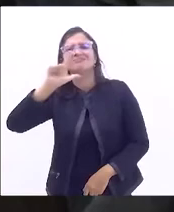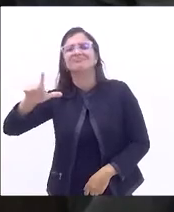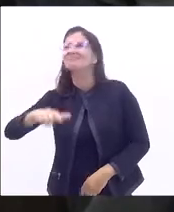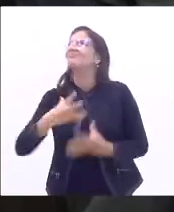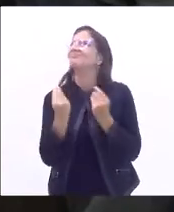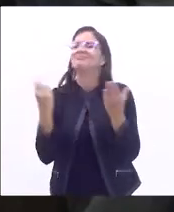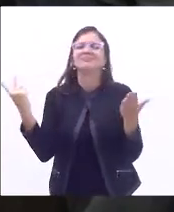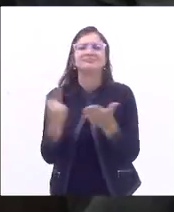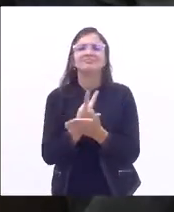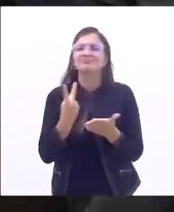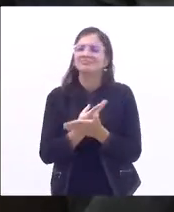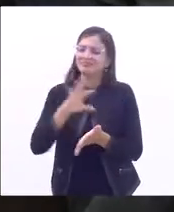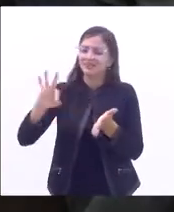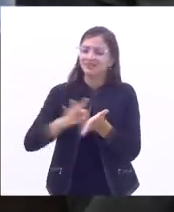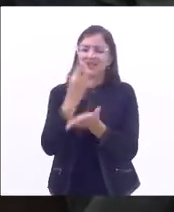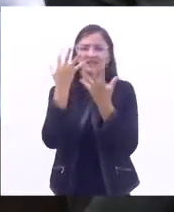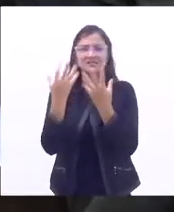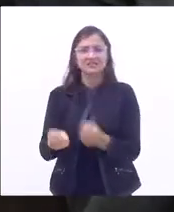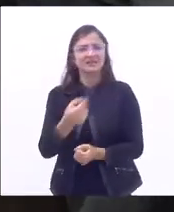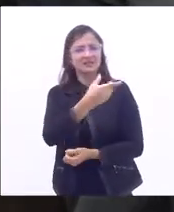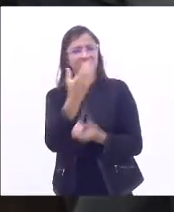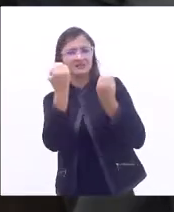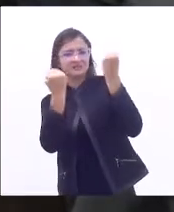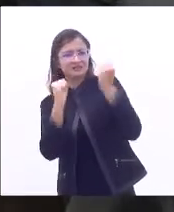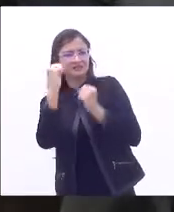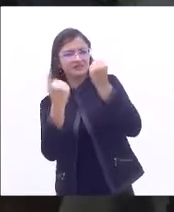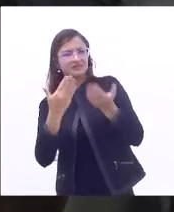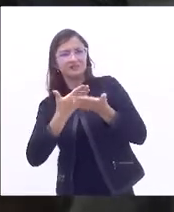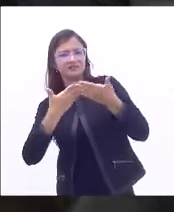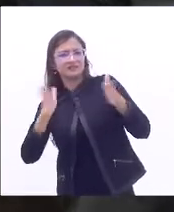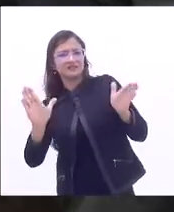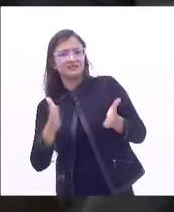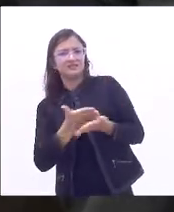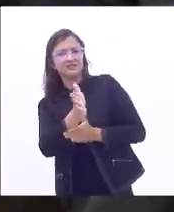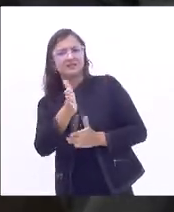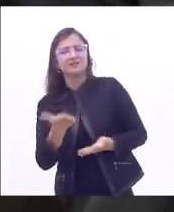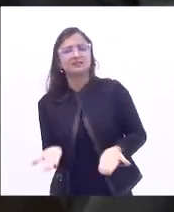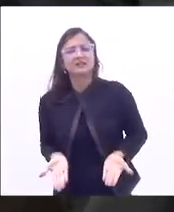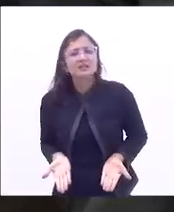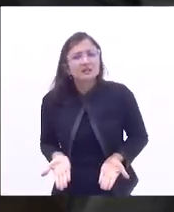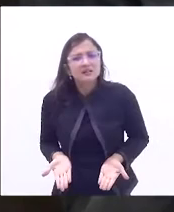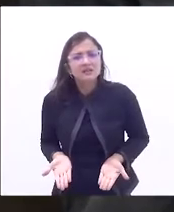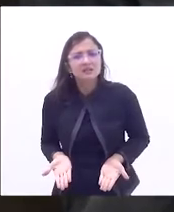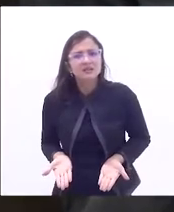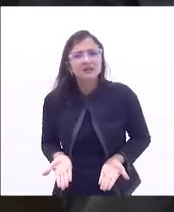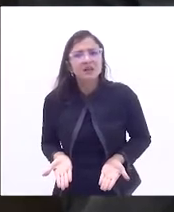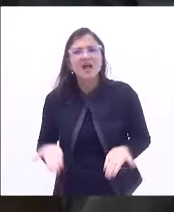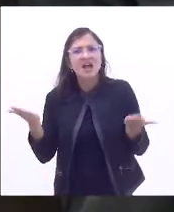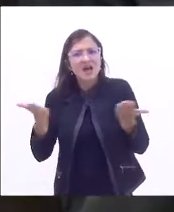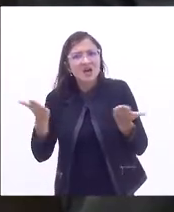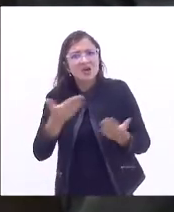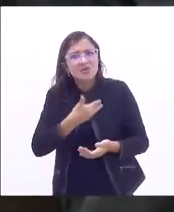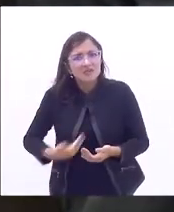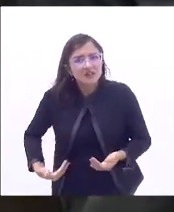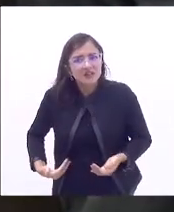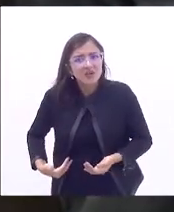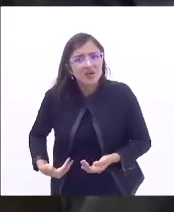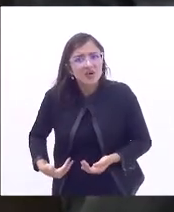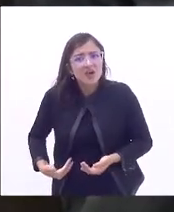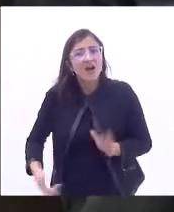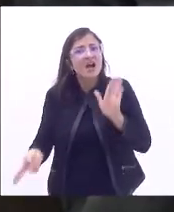essa siderúrgica. E agora, o atual governador assume a responsabilidade de dar continuidade a esse grande